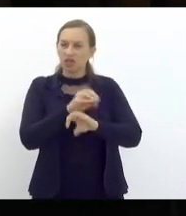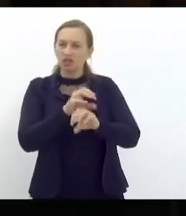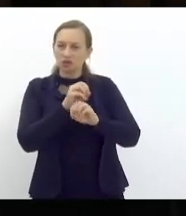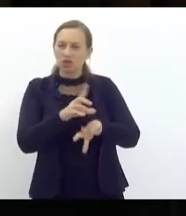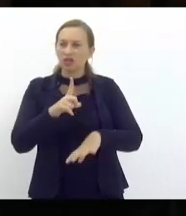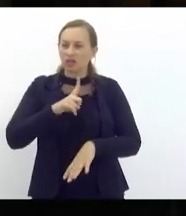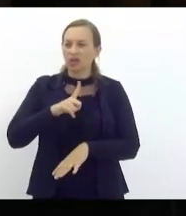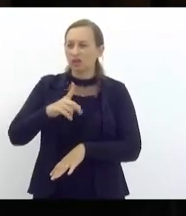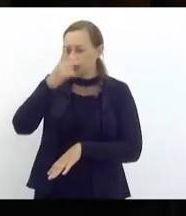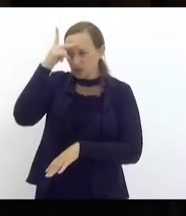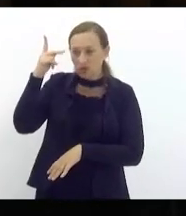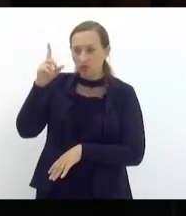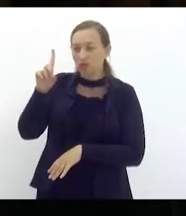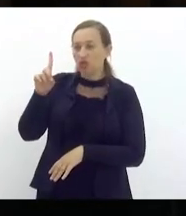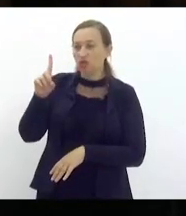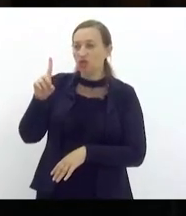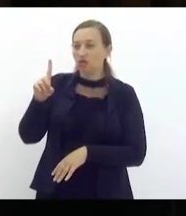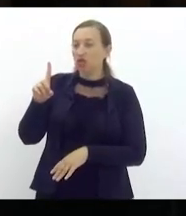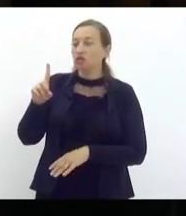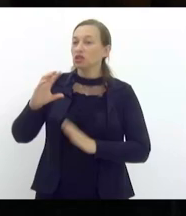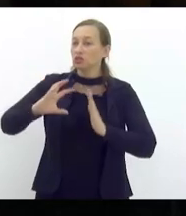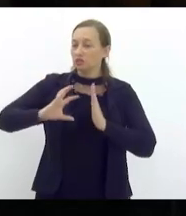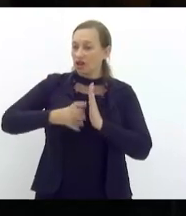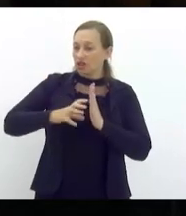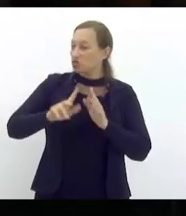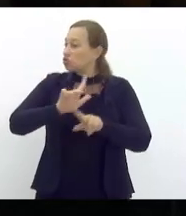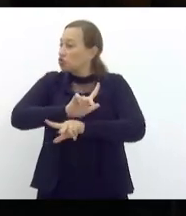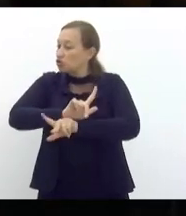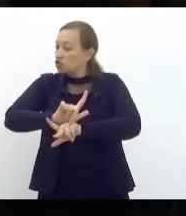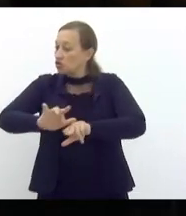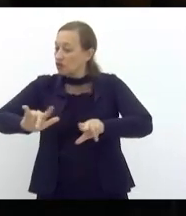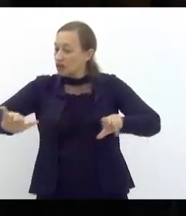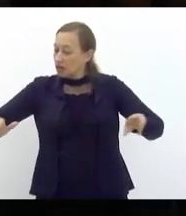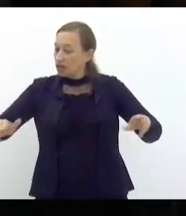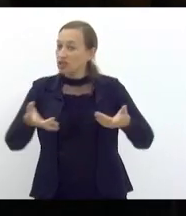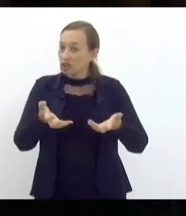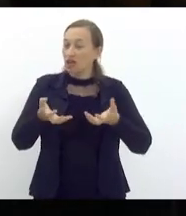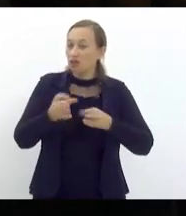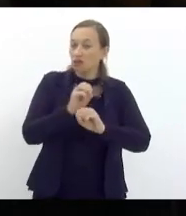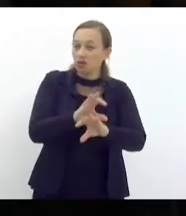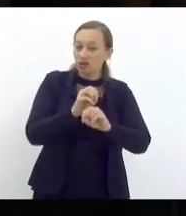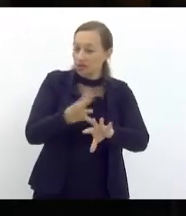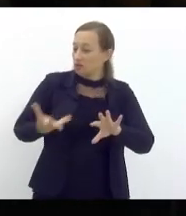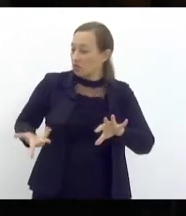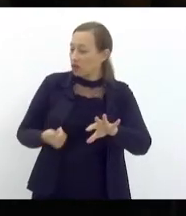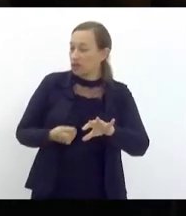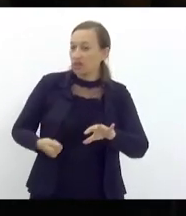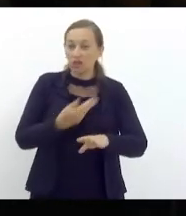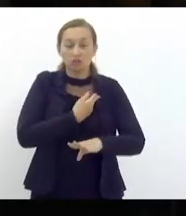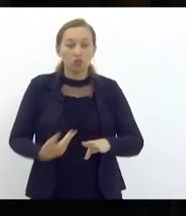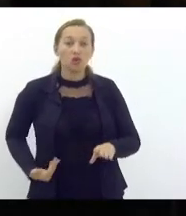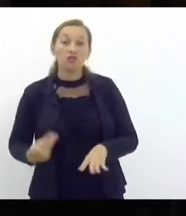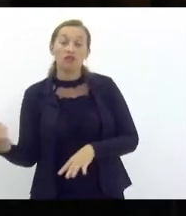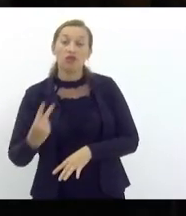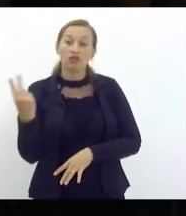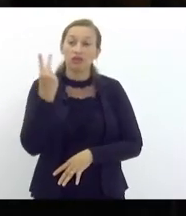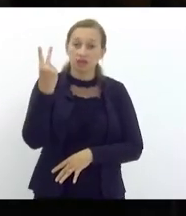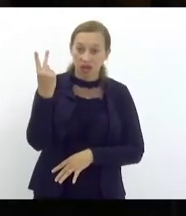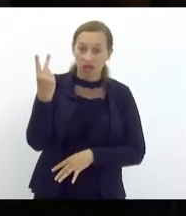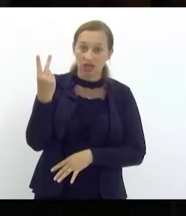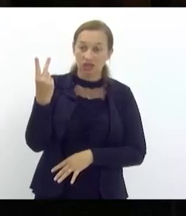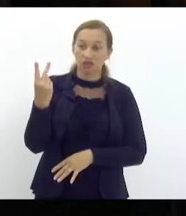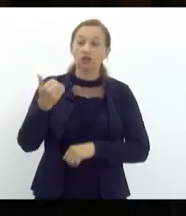gente da esquerda do centro e da direita é uma bancada que quer educação pública de qualidade valorizada através